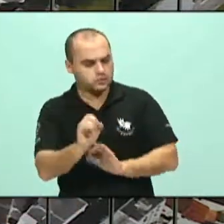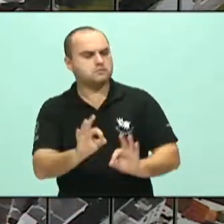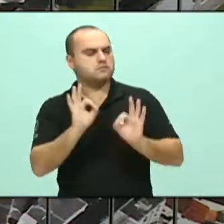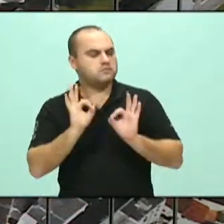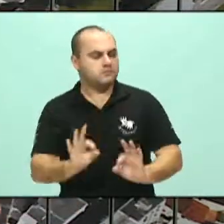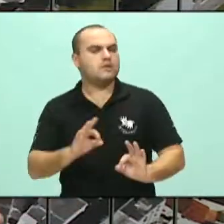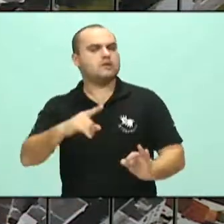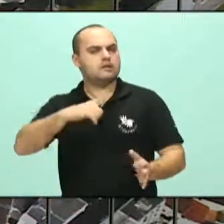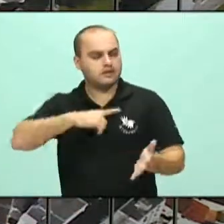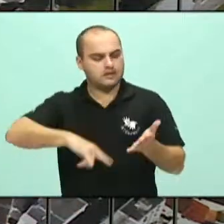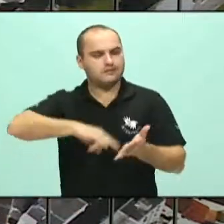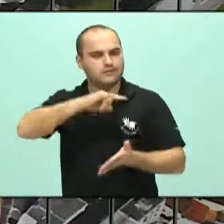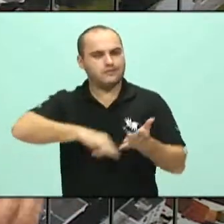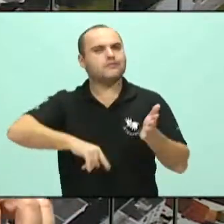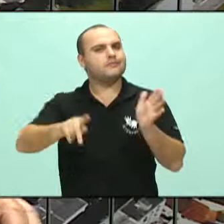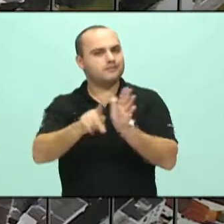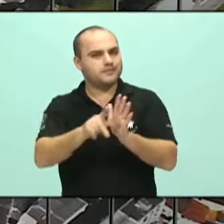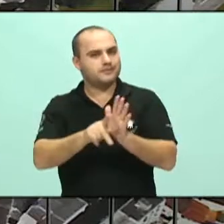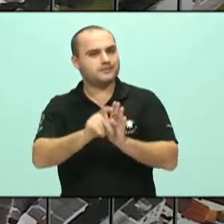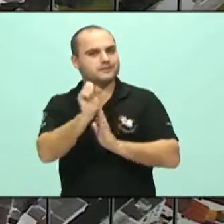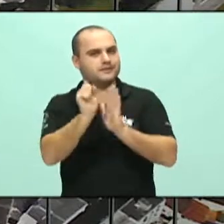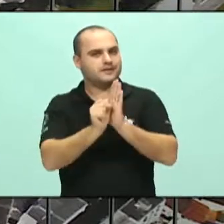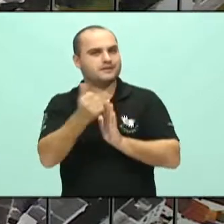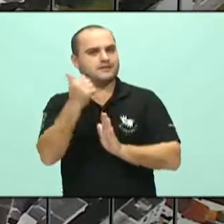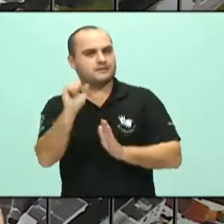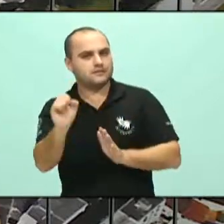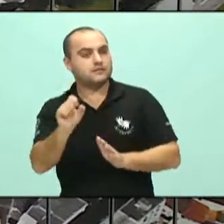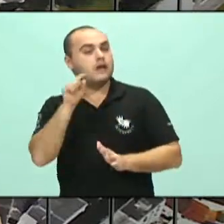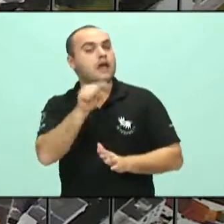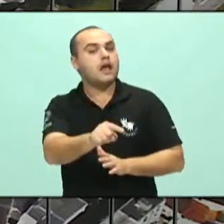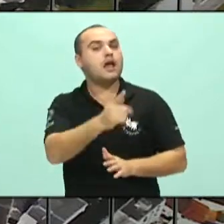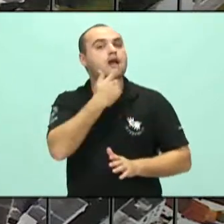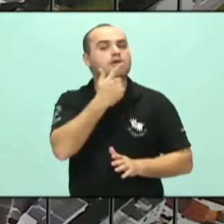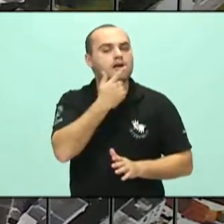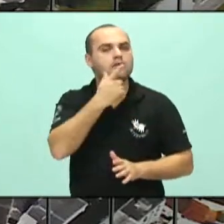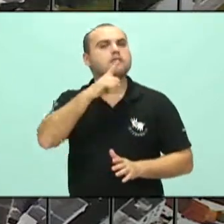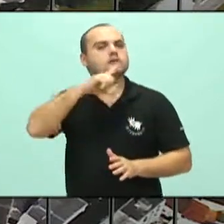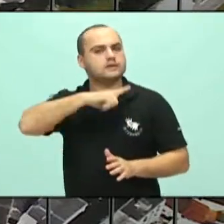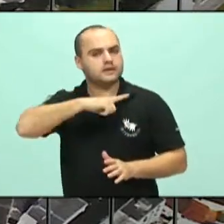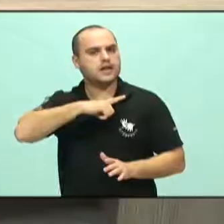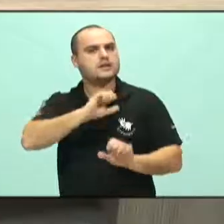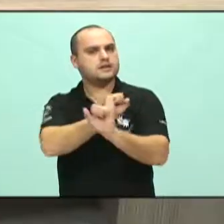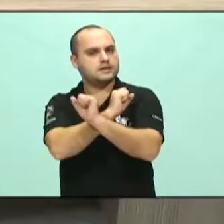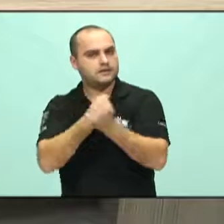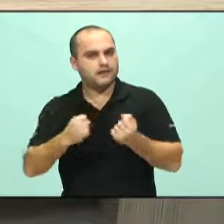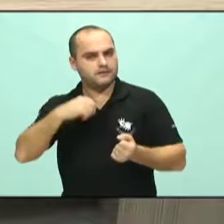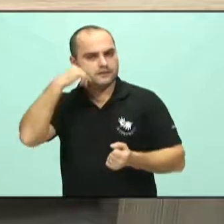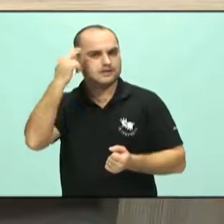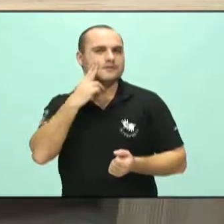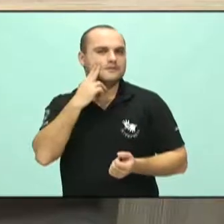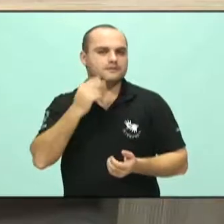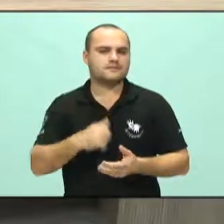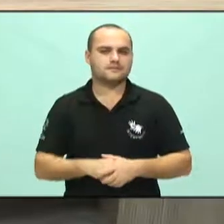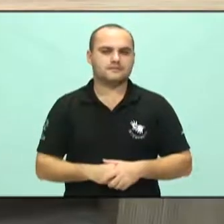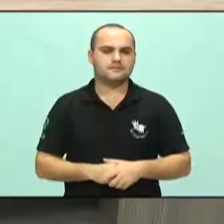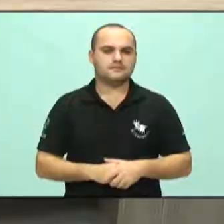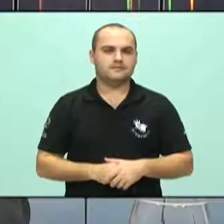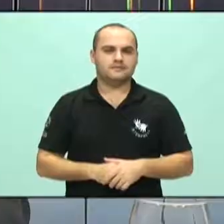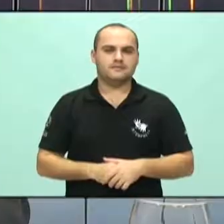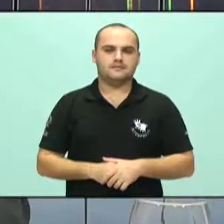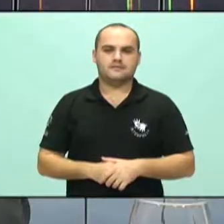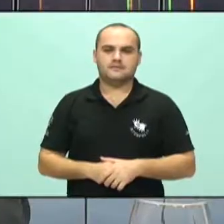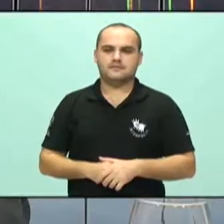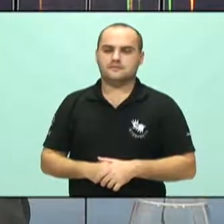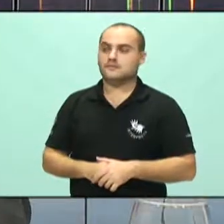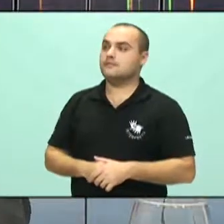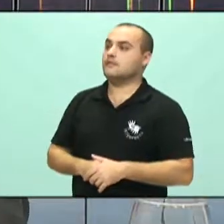temos documentos do século XVIII em que eles dizem que tem escravos negros. Professor, nós teremos